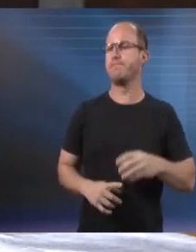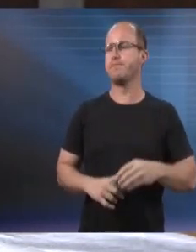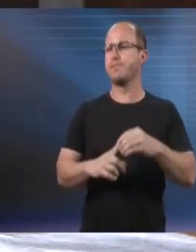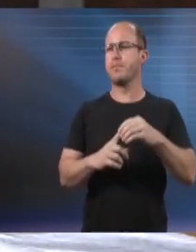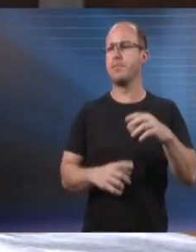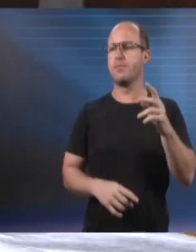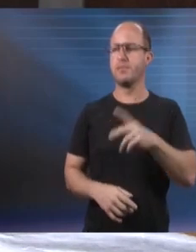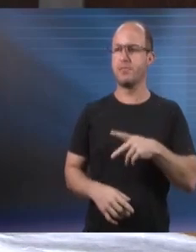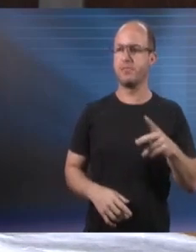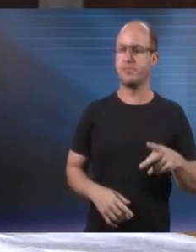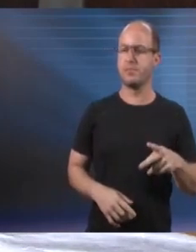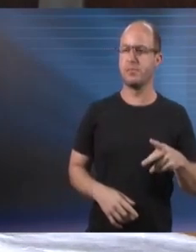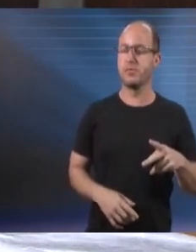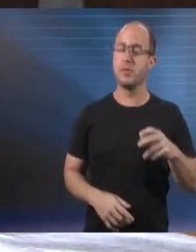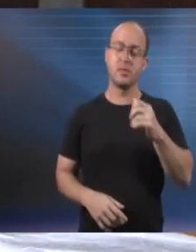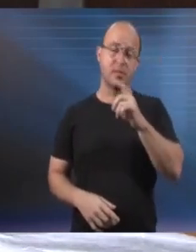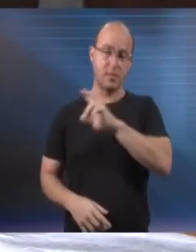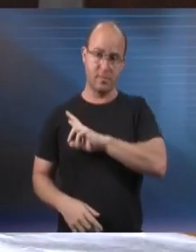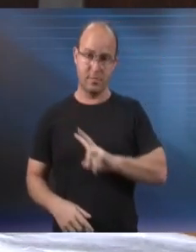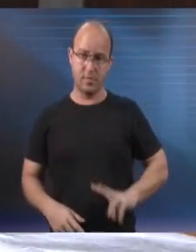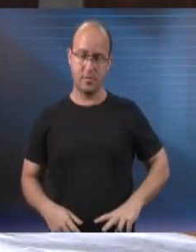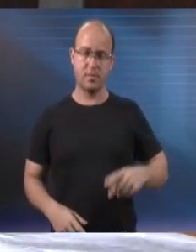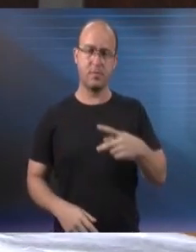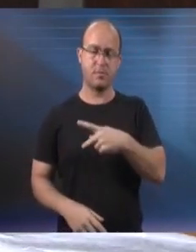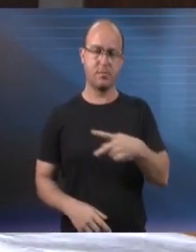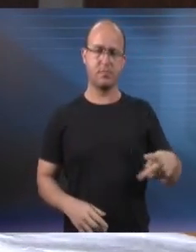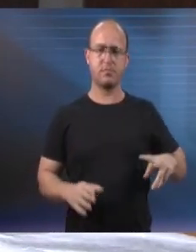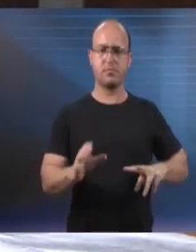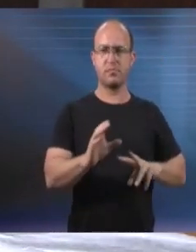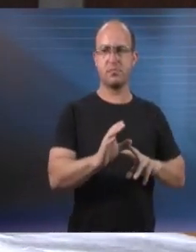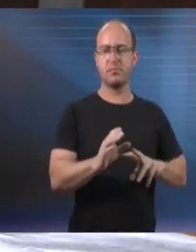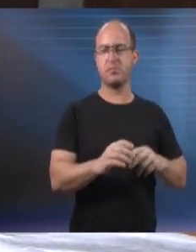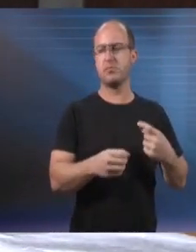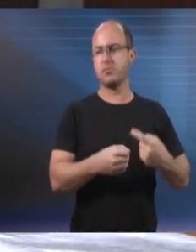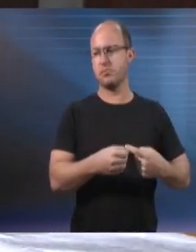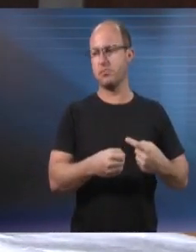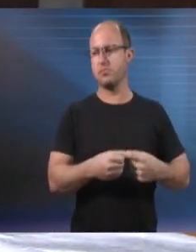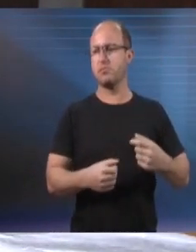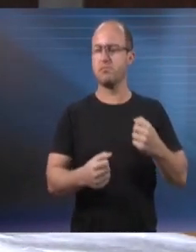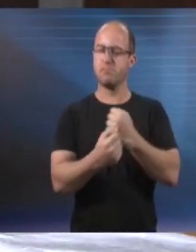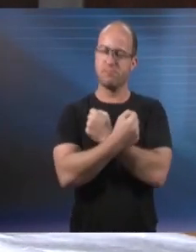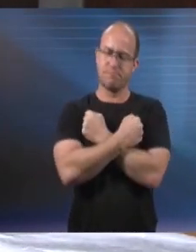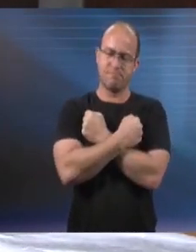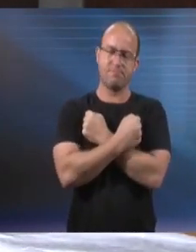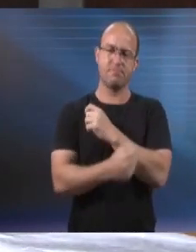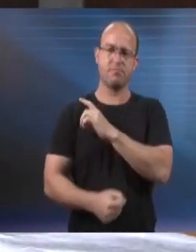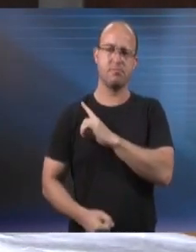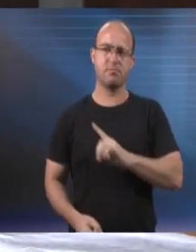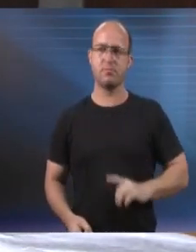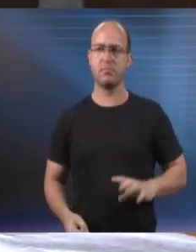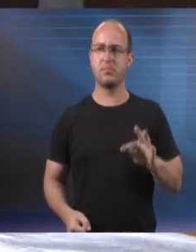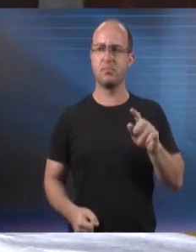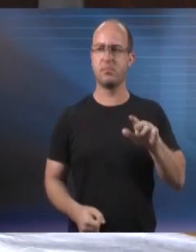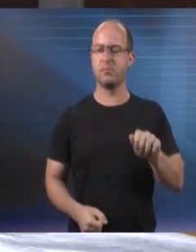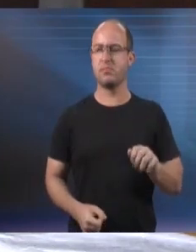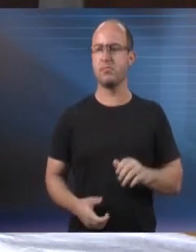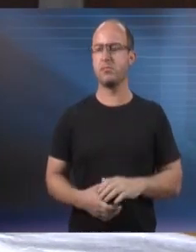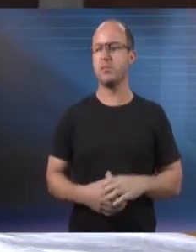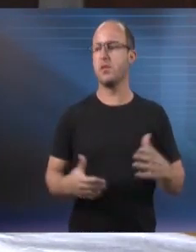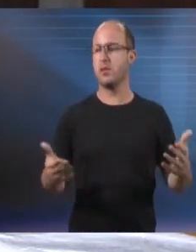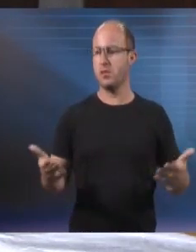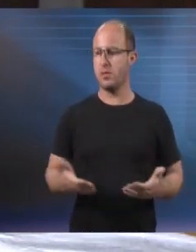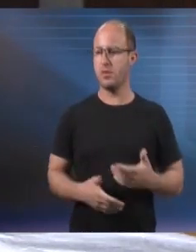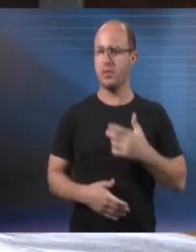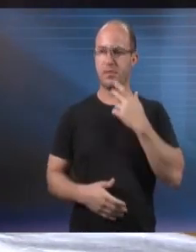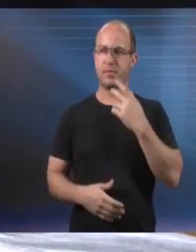que é professora, que é vereadora e presidente da Câmara também lá do município. Um grande abraço aqui do deputado Taveira Júnior. Passo a